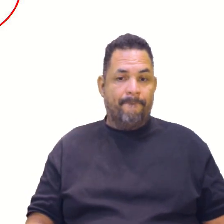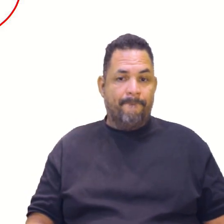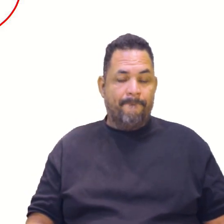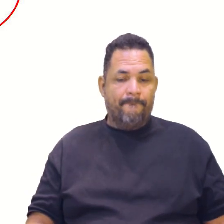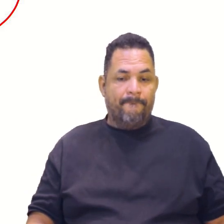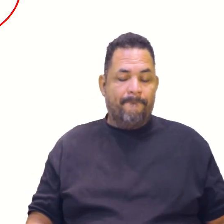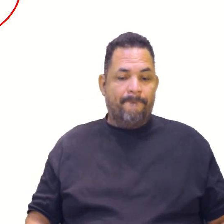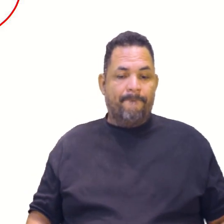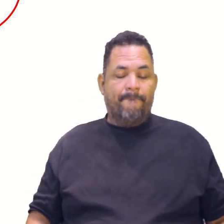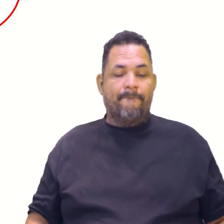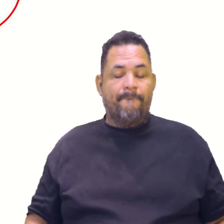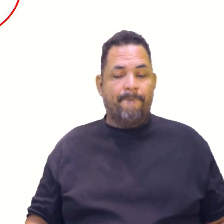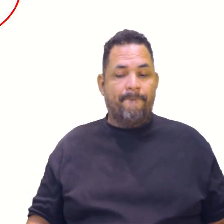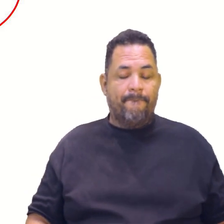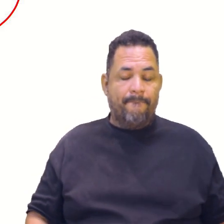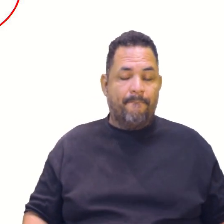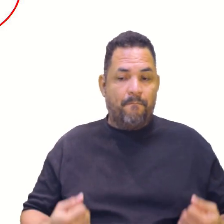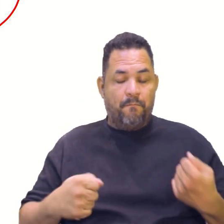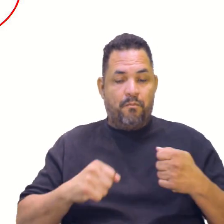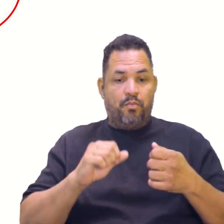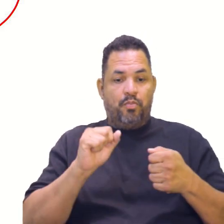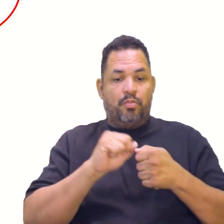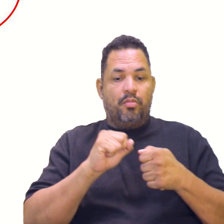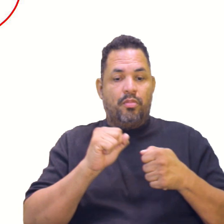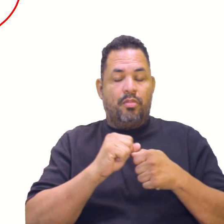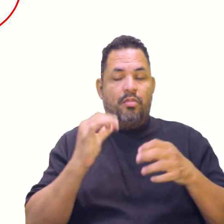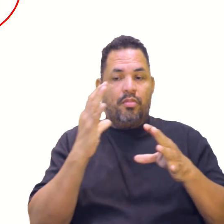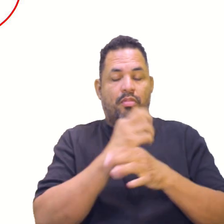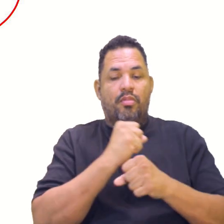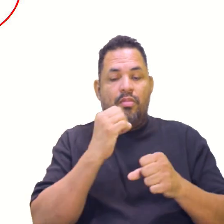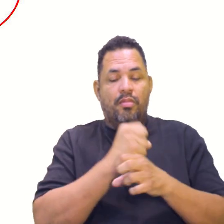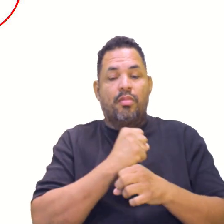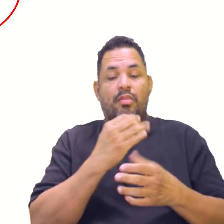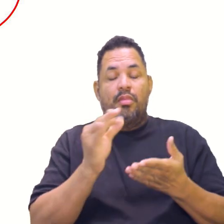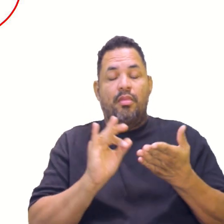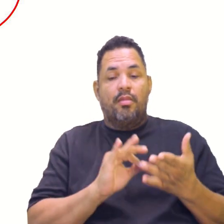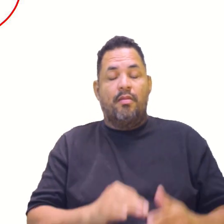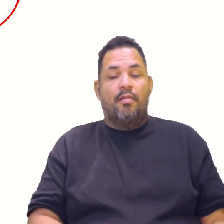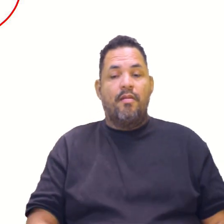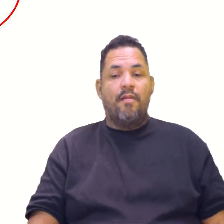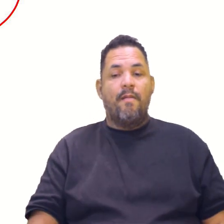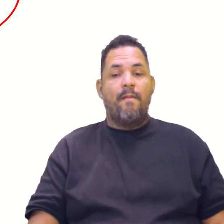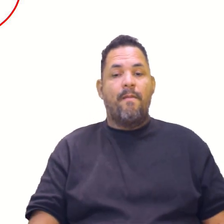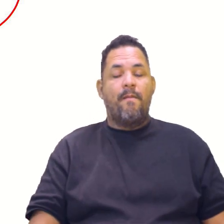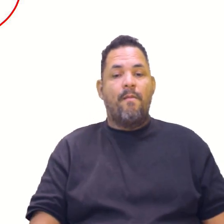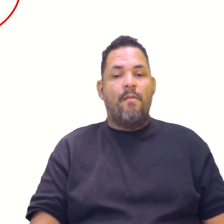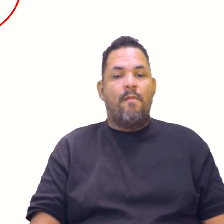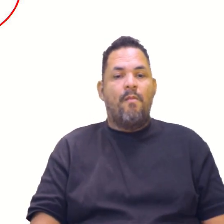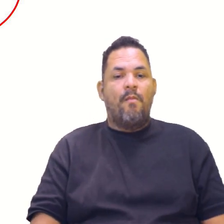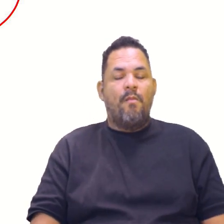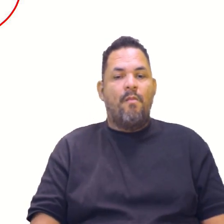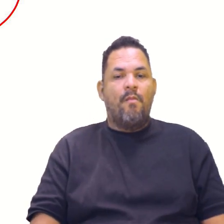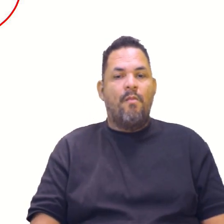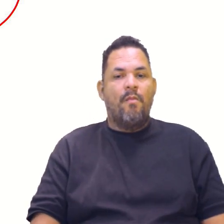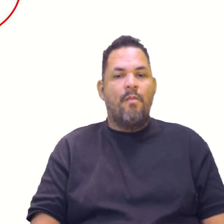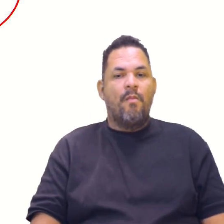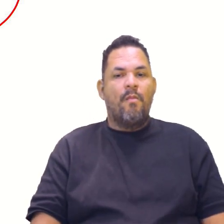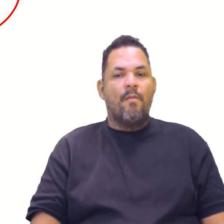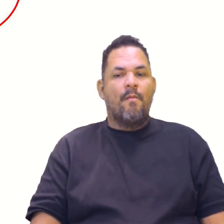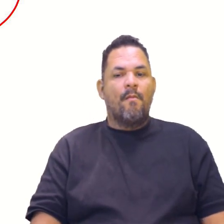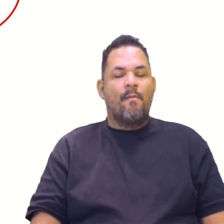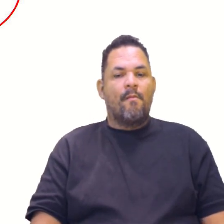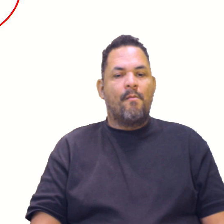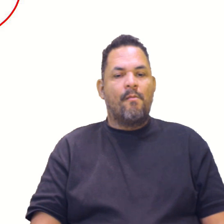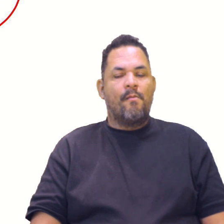elementos, né, com o algarismo 1, para poder a gente fazer e realizar este cálculo, tá bom? Perfeito.